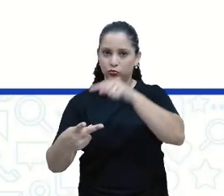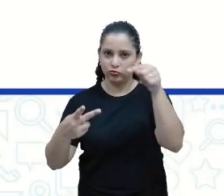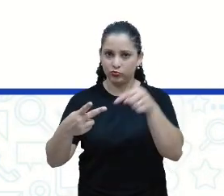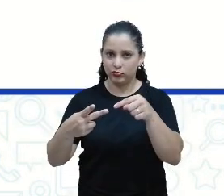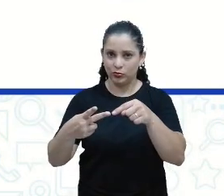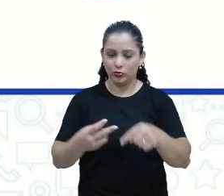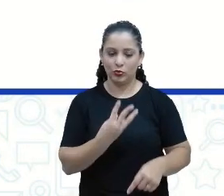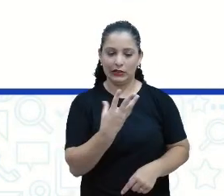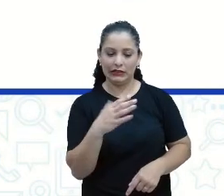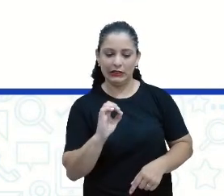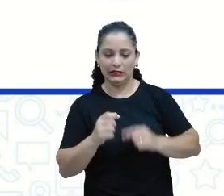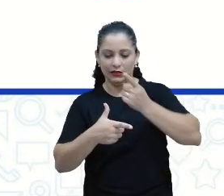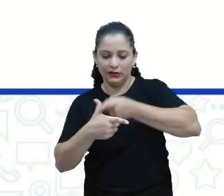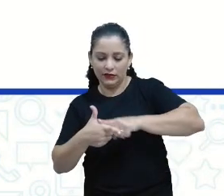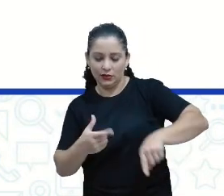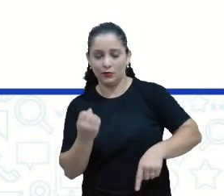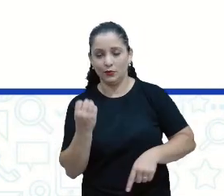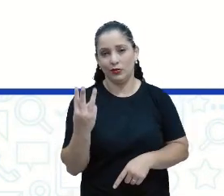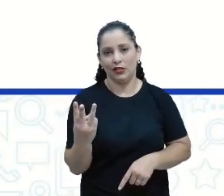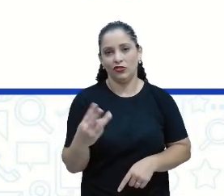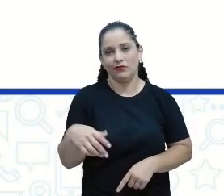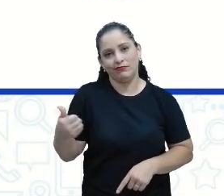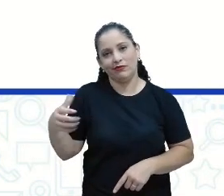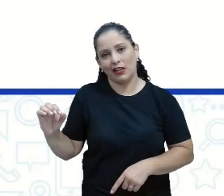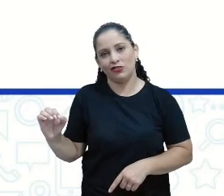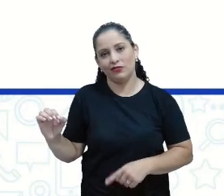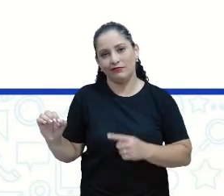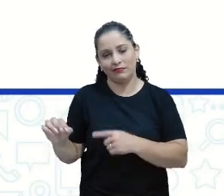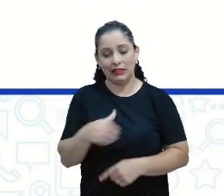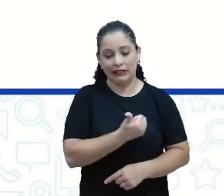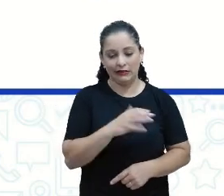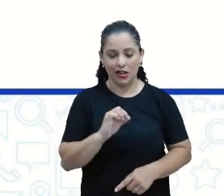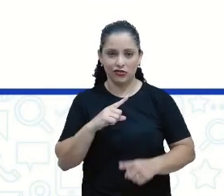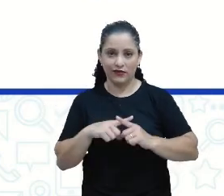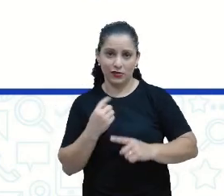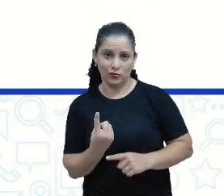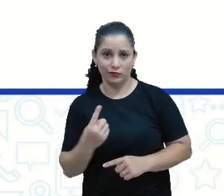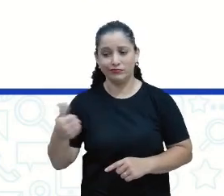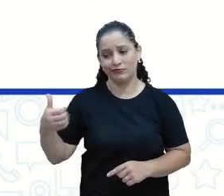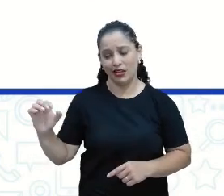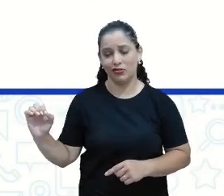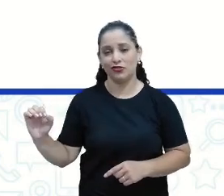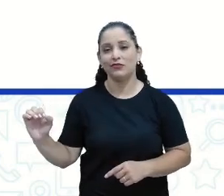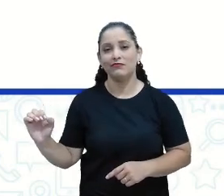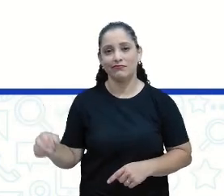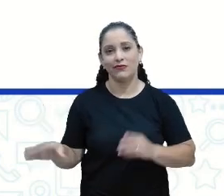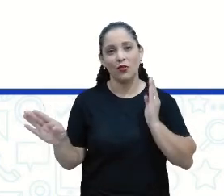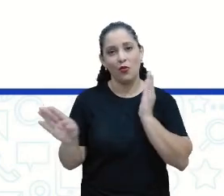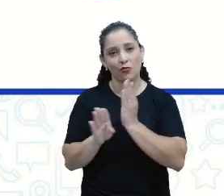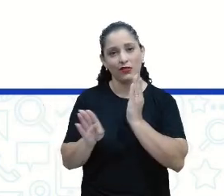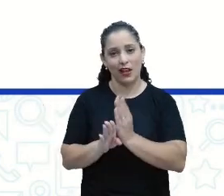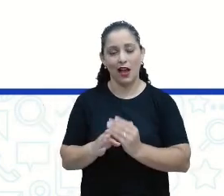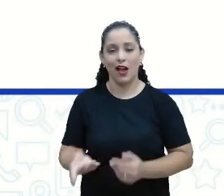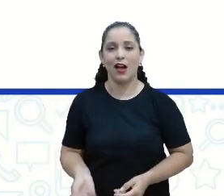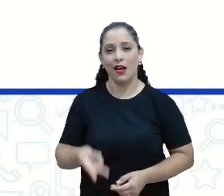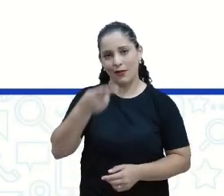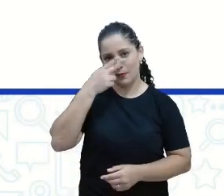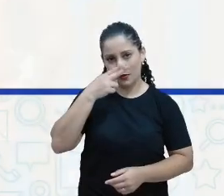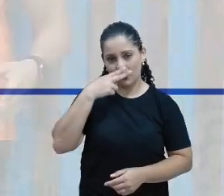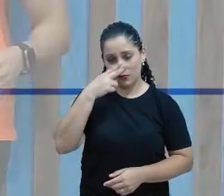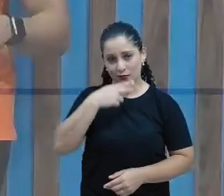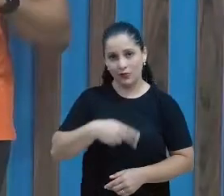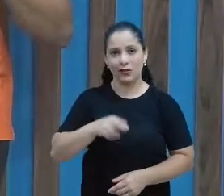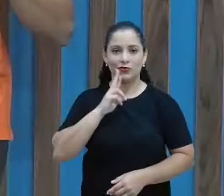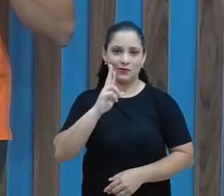e divide por 3, que dá 10, e 10 vezes 1 dá 10. Ou seja, você chegou aí no mesmo resultado,